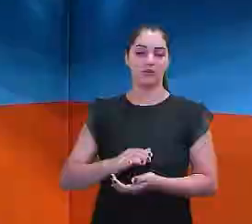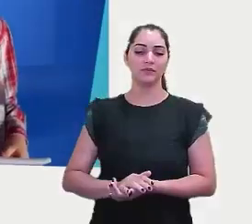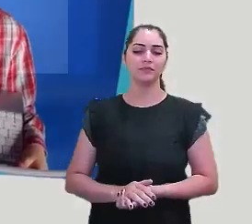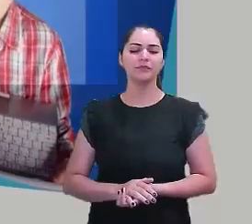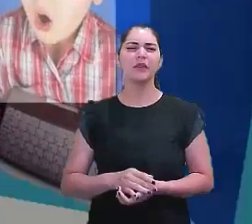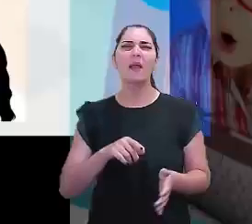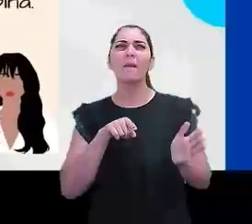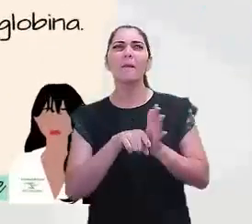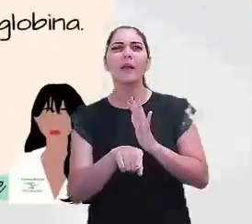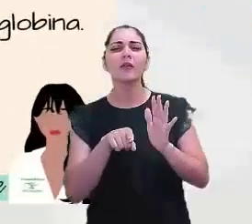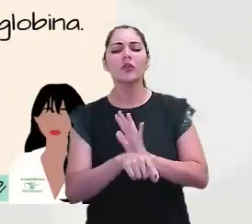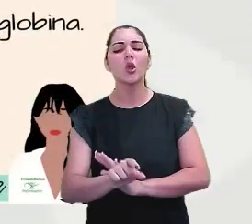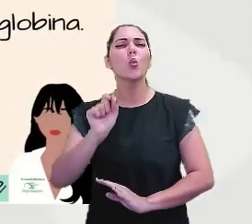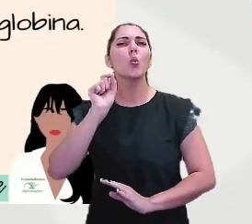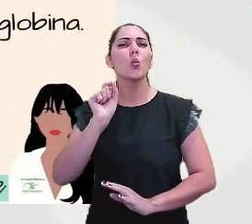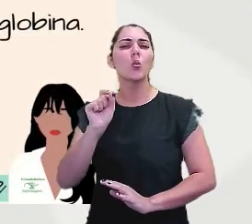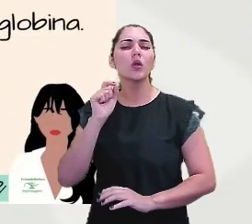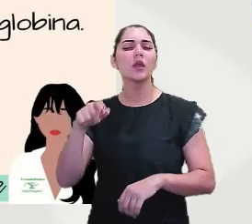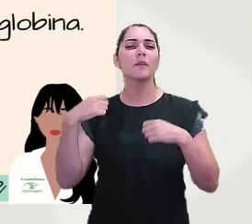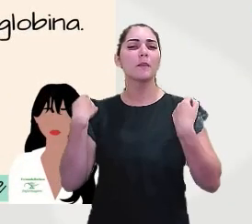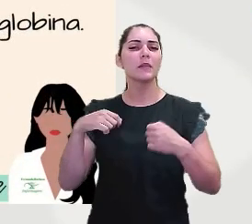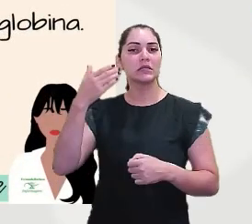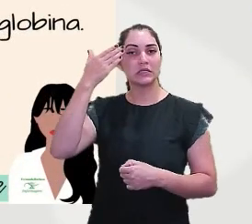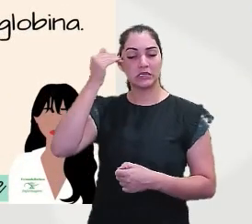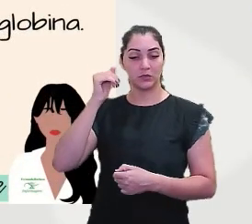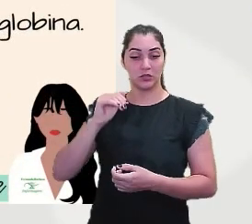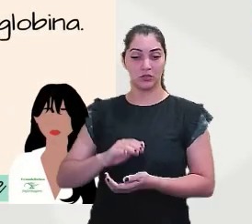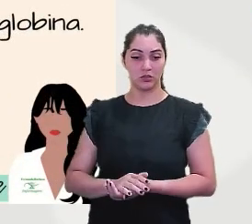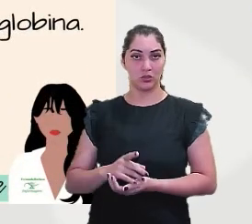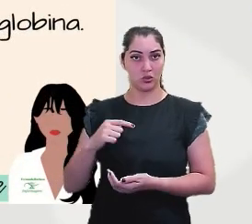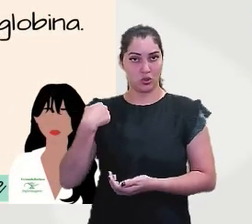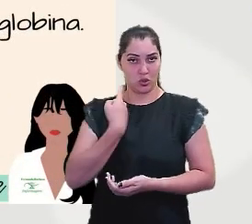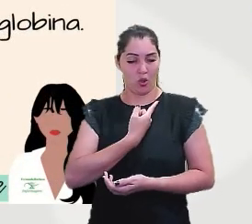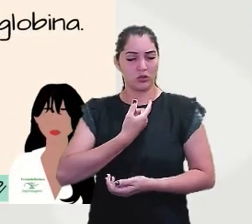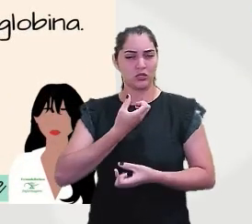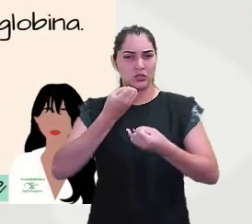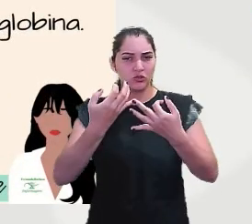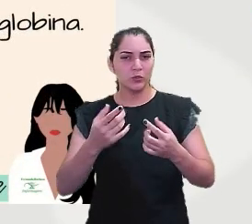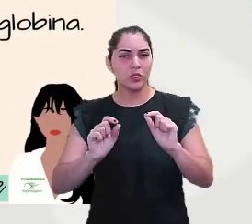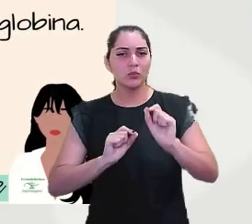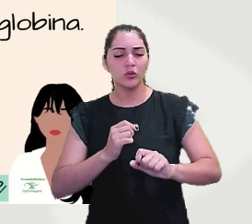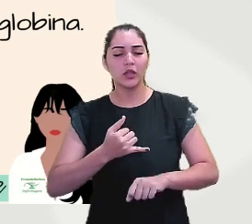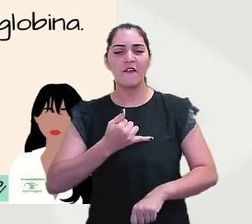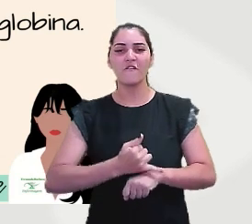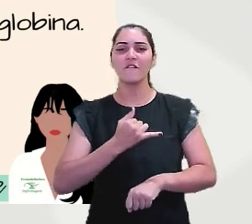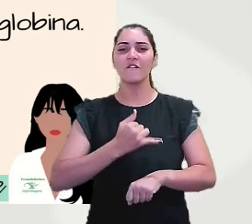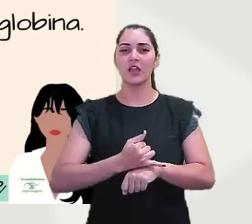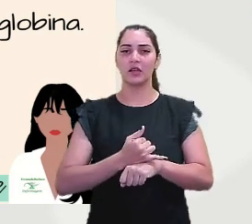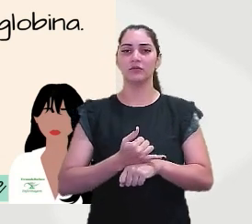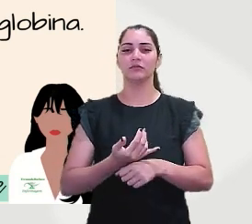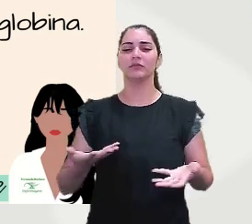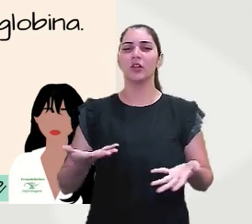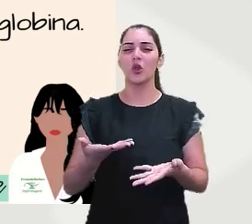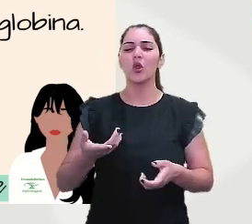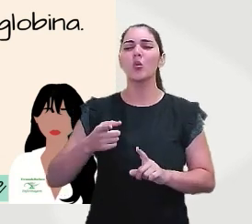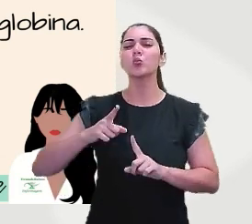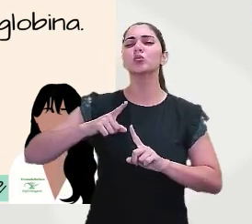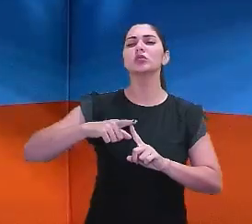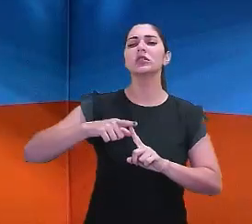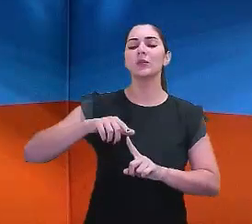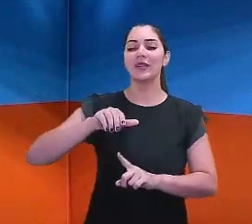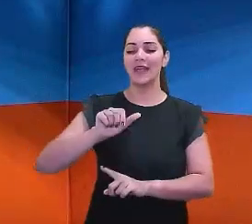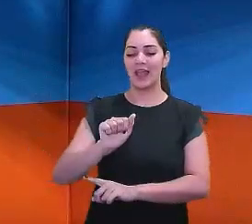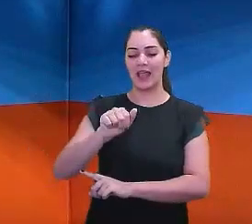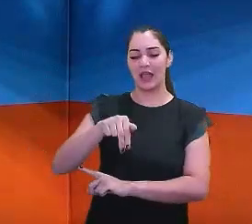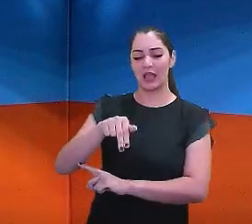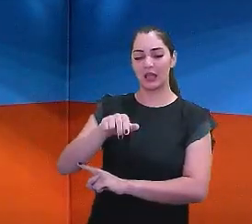fica se perguntando, o que é que a gente precisa saber? A gente falou de ferro, então vamos falar dos tipos de anemia, por quê? Normalmente, volta aqui